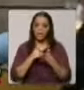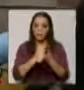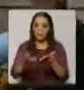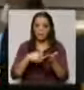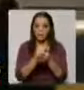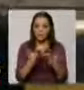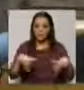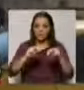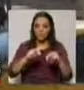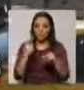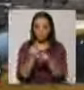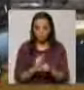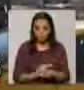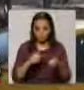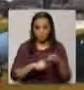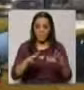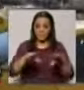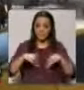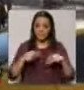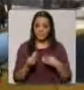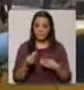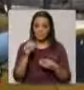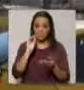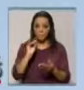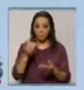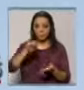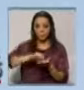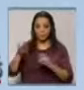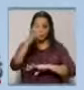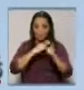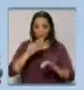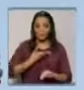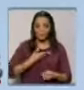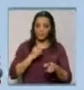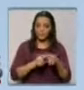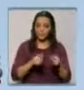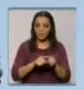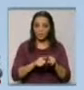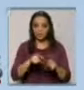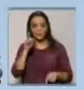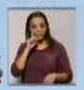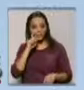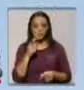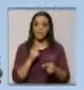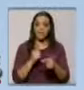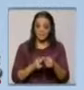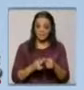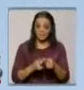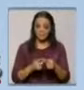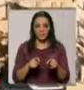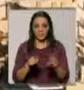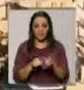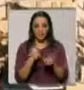total de novas medidas aceitação pelo banco central europeu da dívida grega como garantia a Grécia a